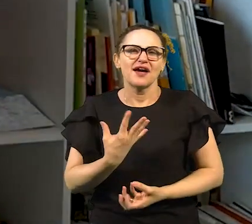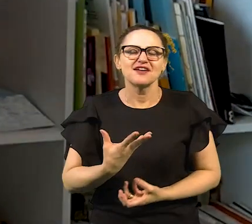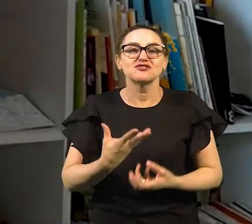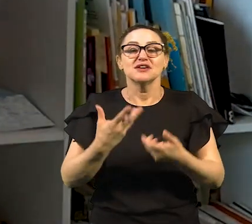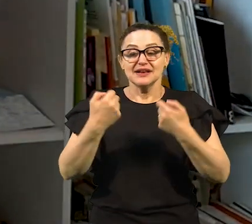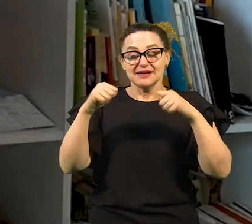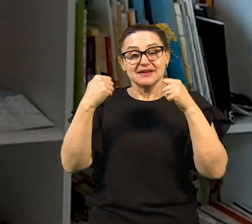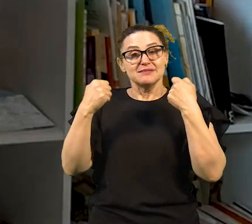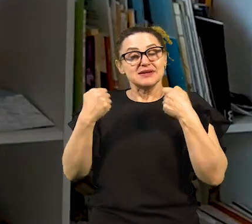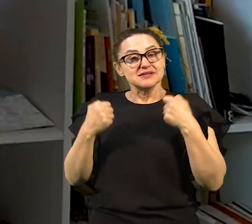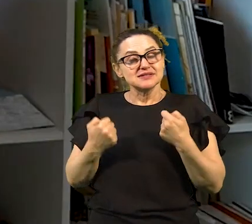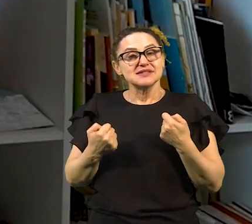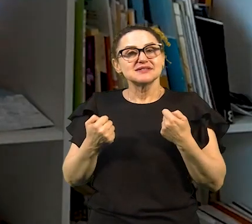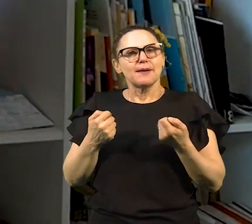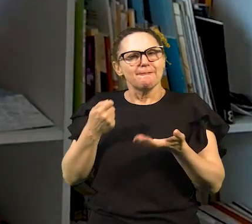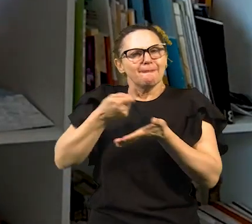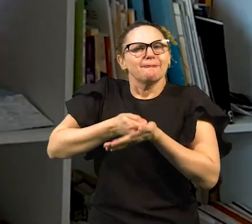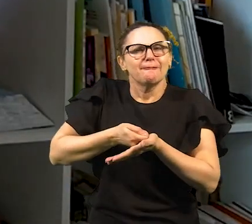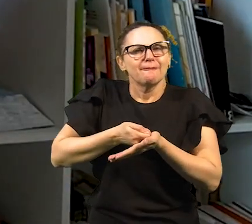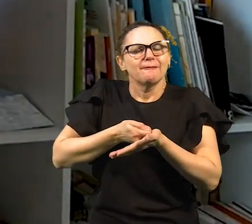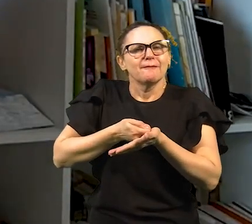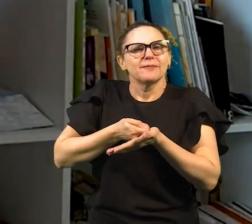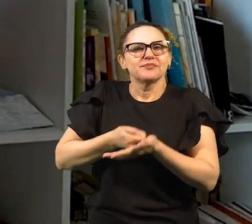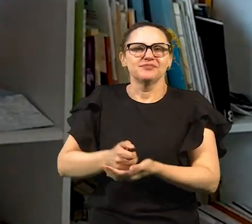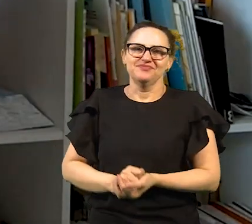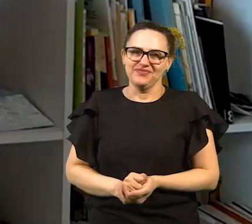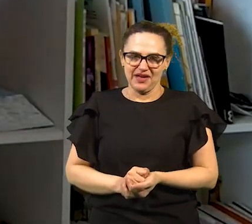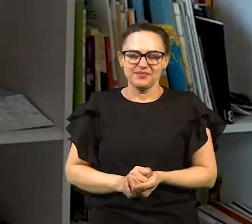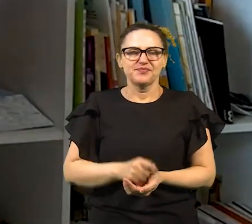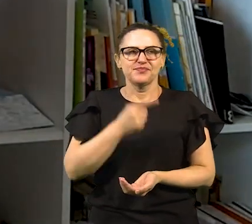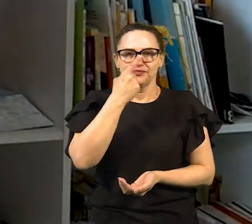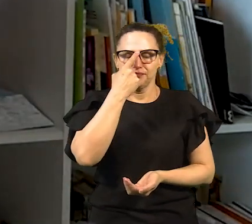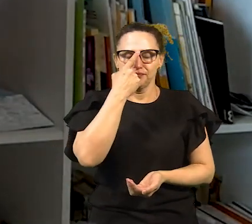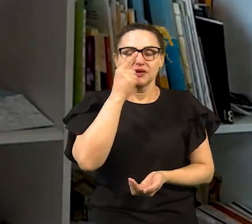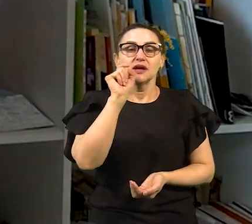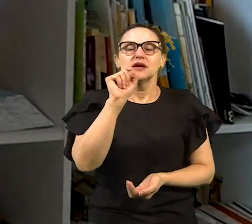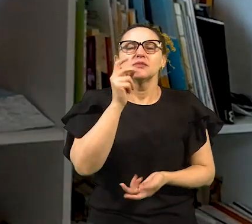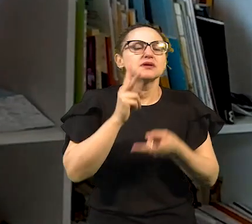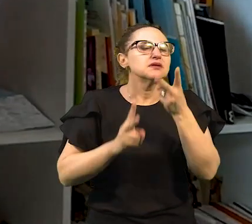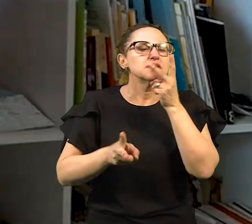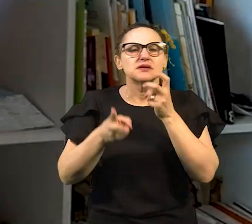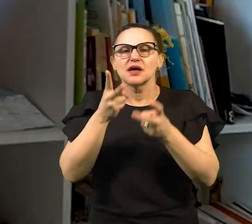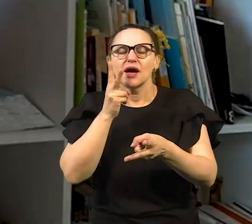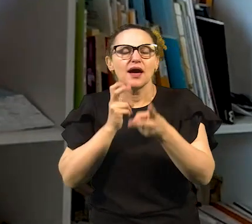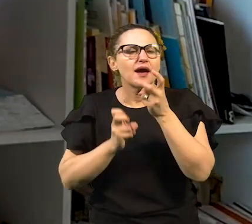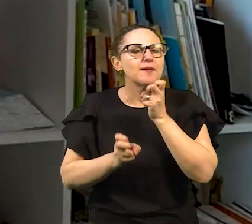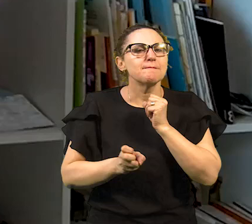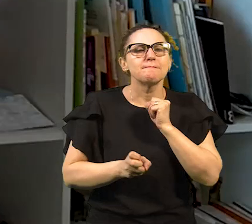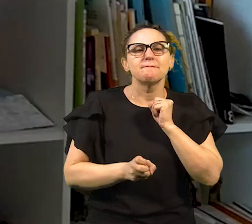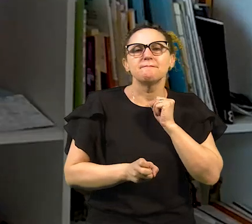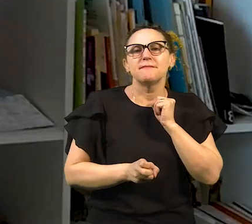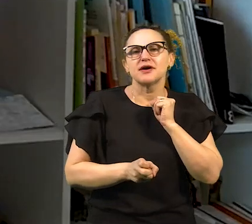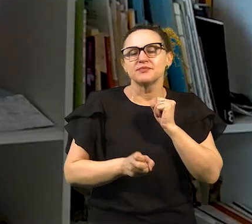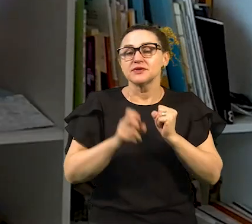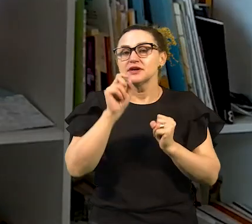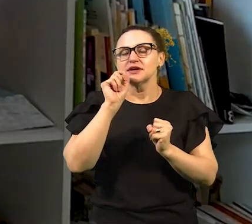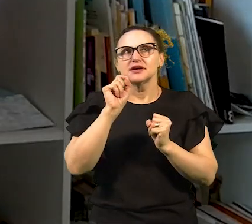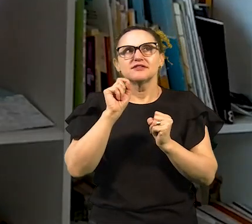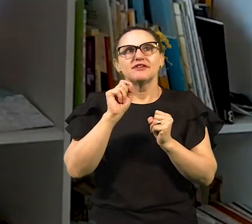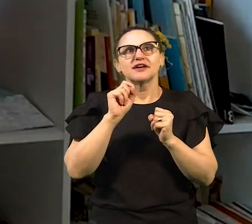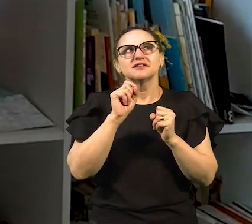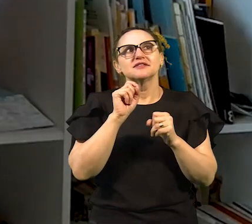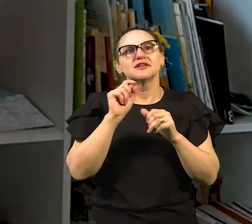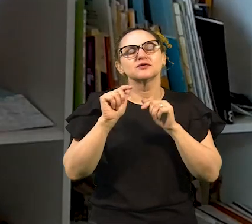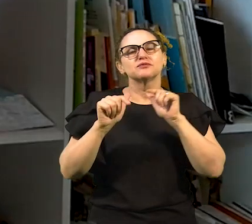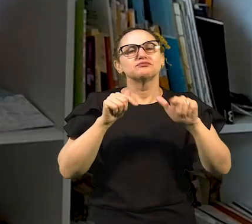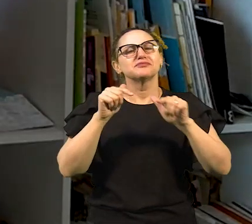forma. E outra poetisa que recentemente tem sido trabalhada, porque como todas as mulheres, né, a gente tem esse processo